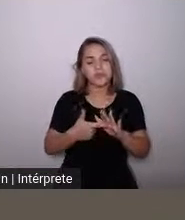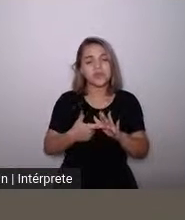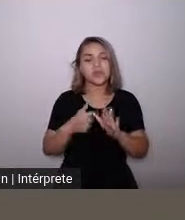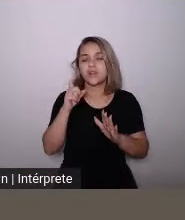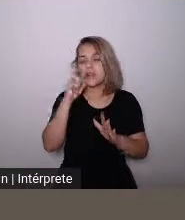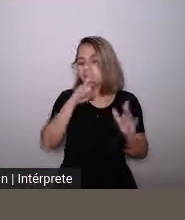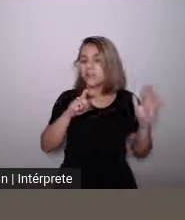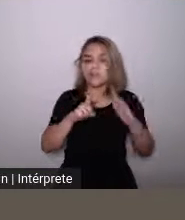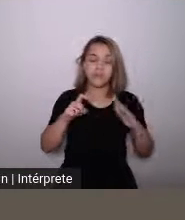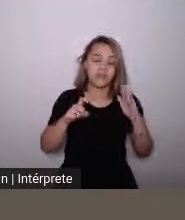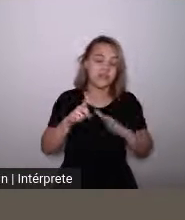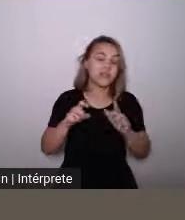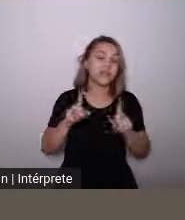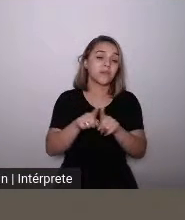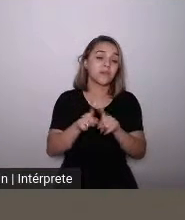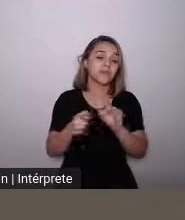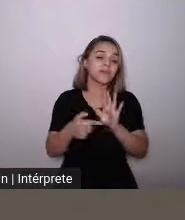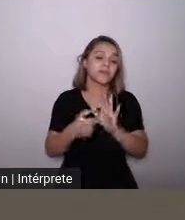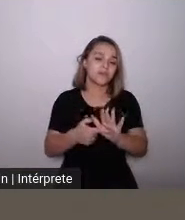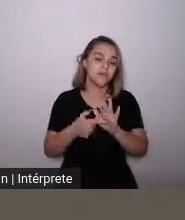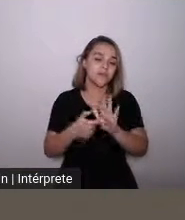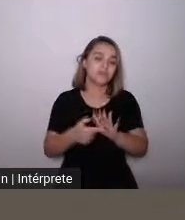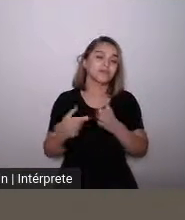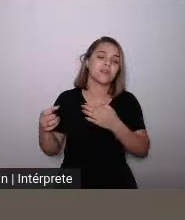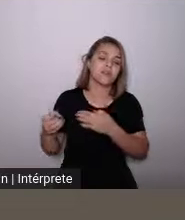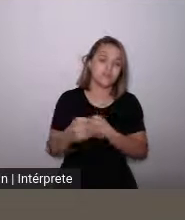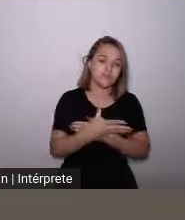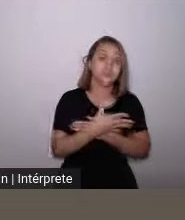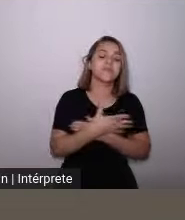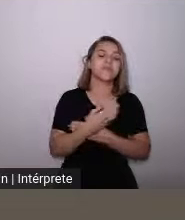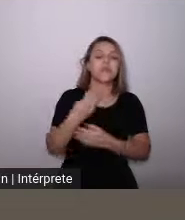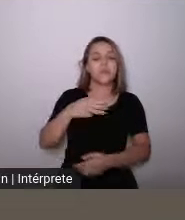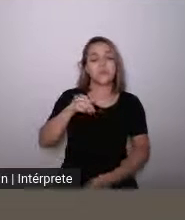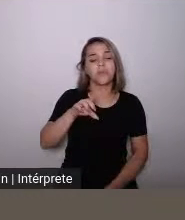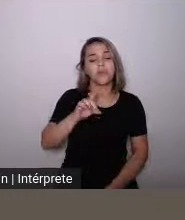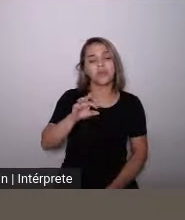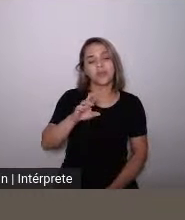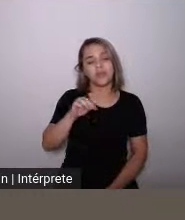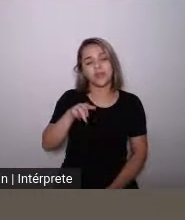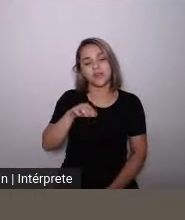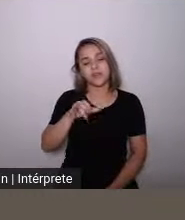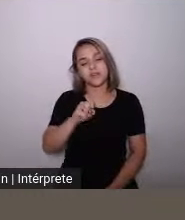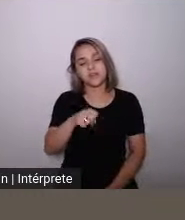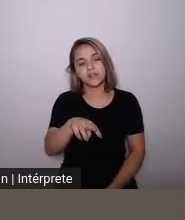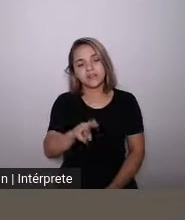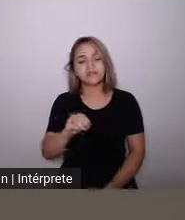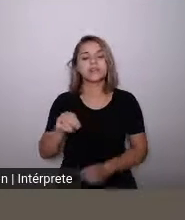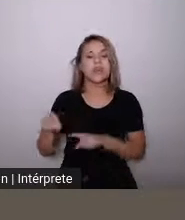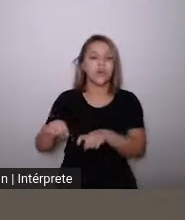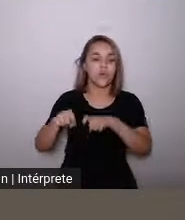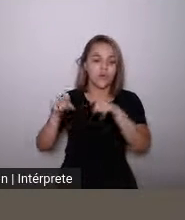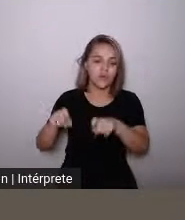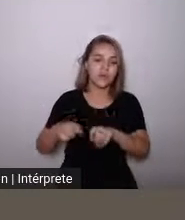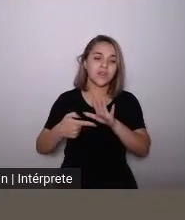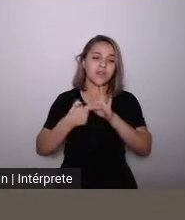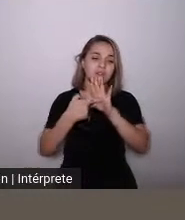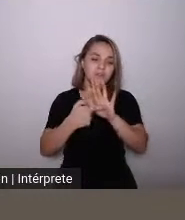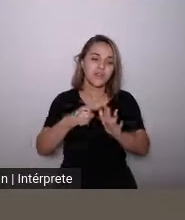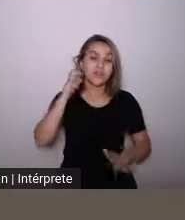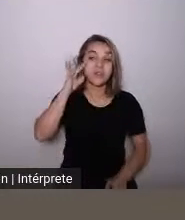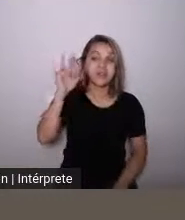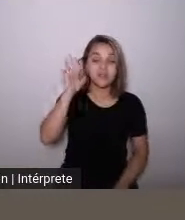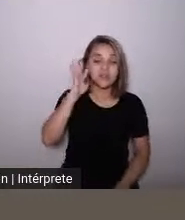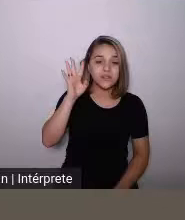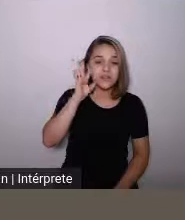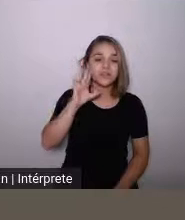arcaísmos, mas uma modernidade, ou modernismo, melhor dizendo, rural. É a herança marcada por um imaginário decadentista